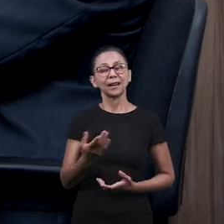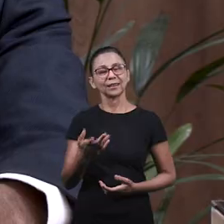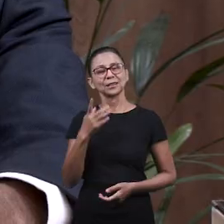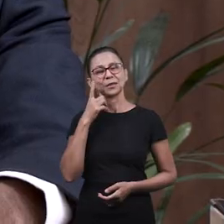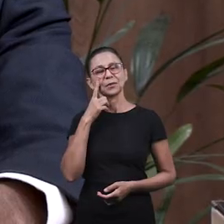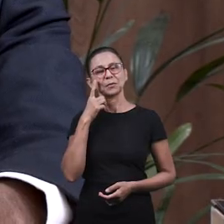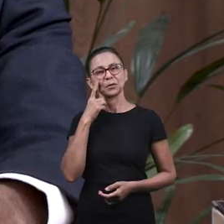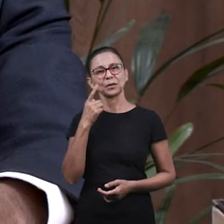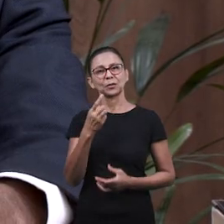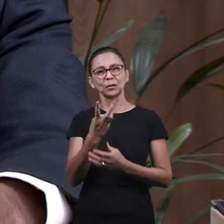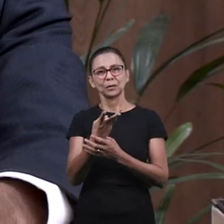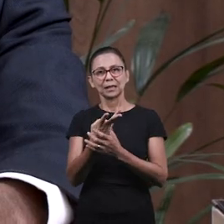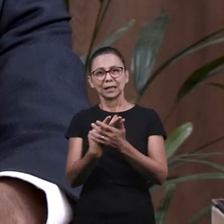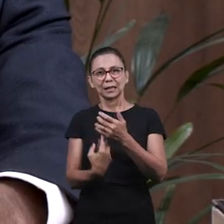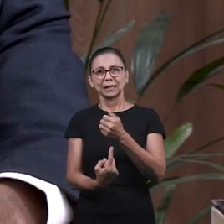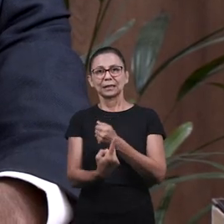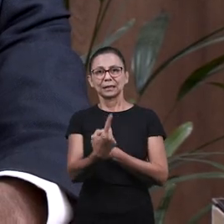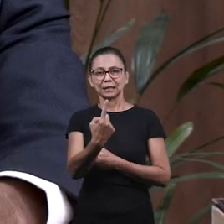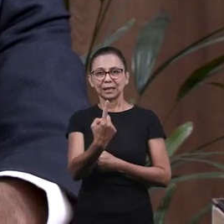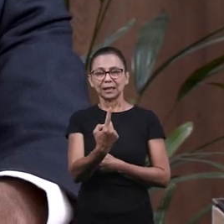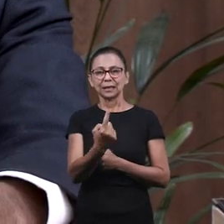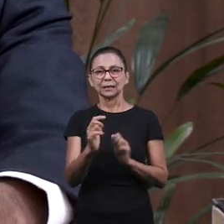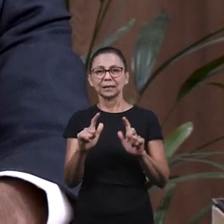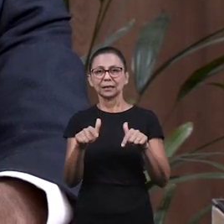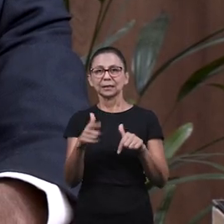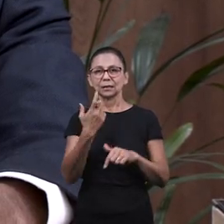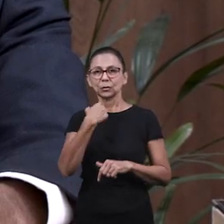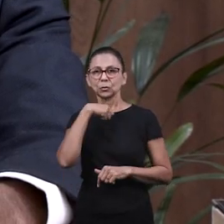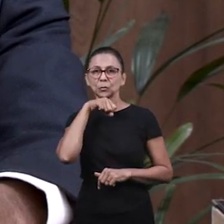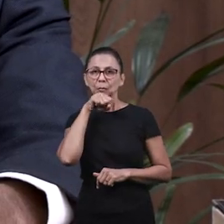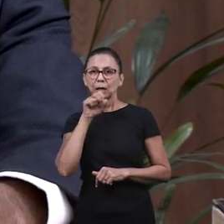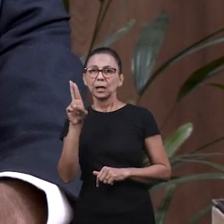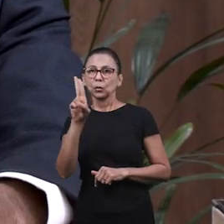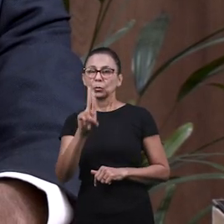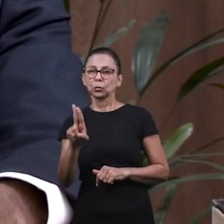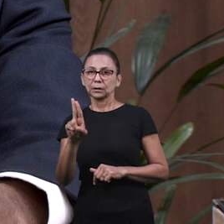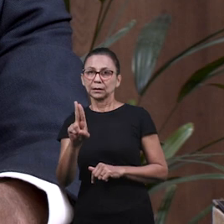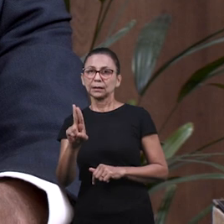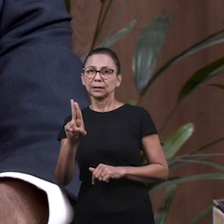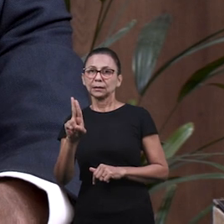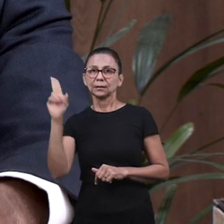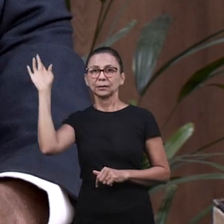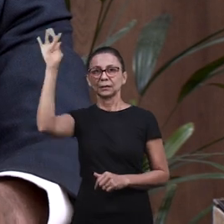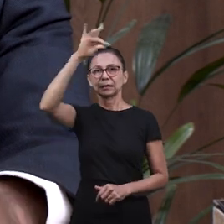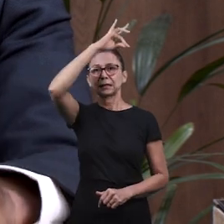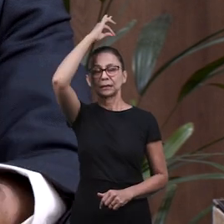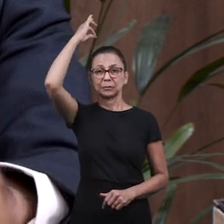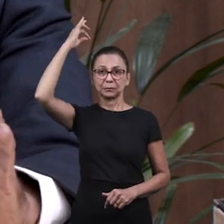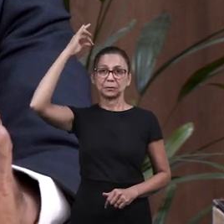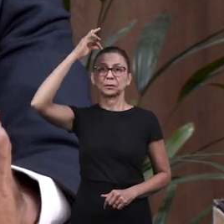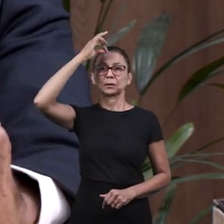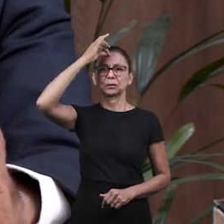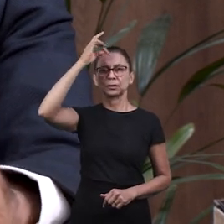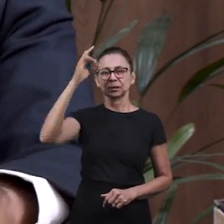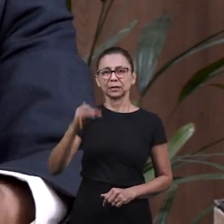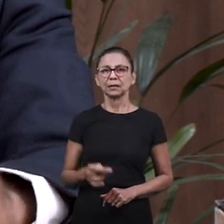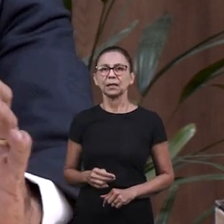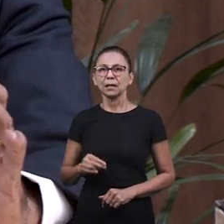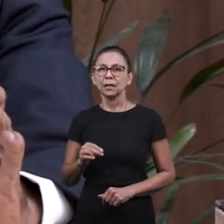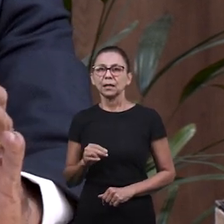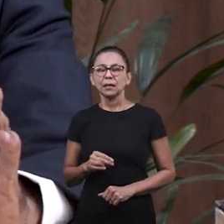que a Trindade, como o Pai, está agindo através do Espírito Santo, né? Tem momentos que você vê isso